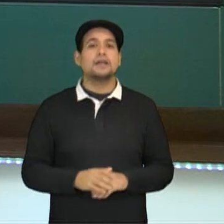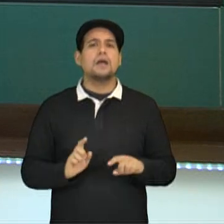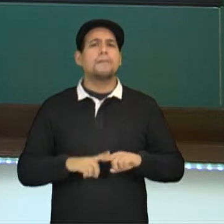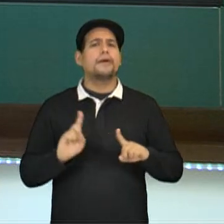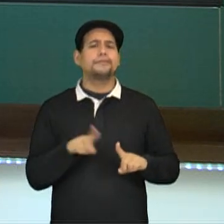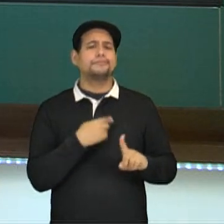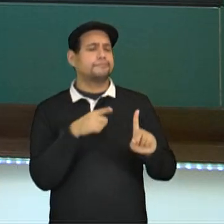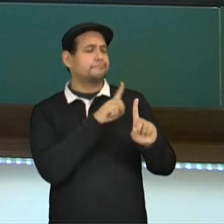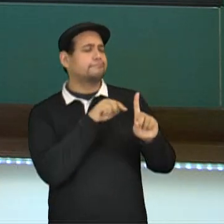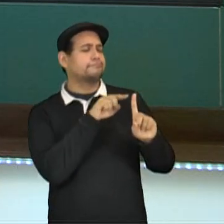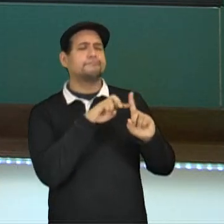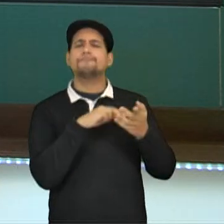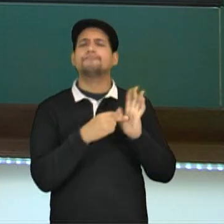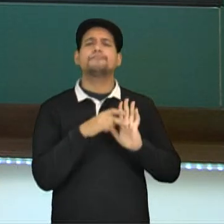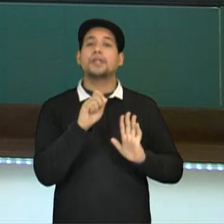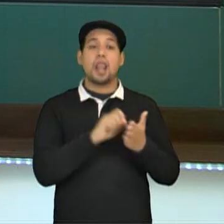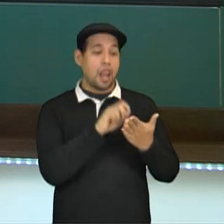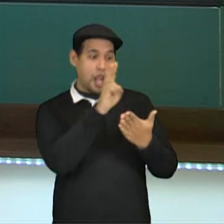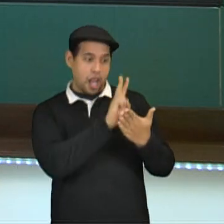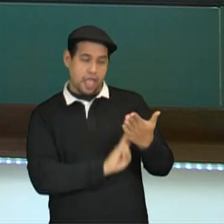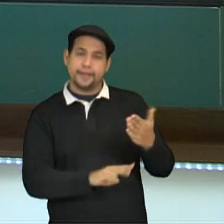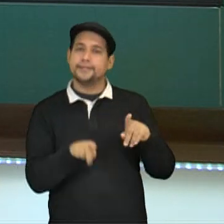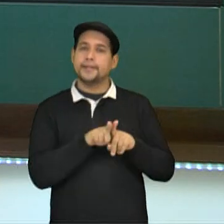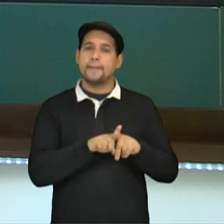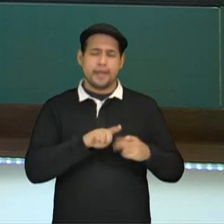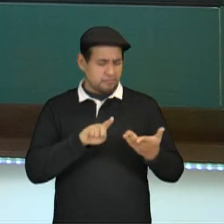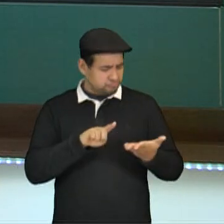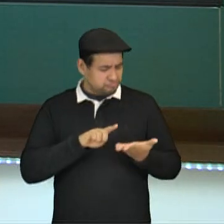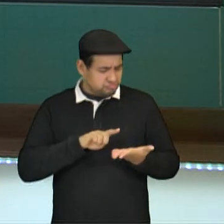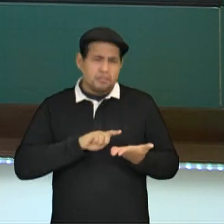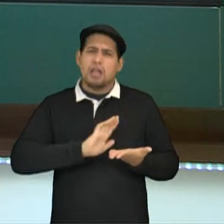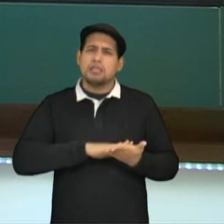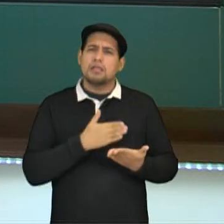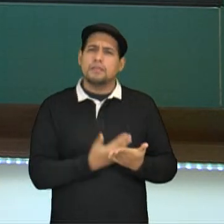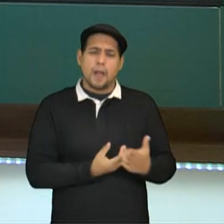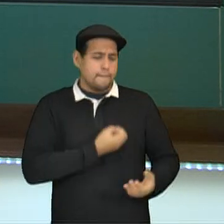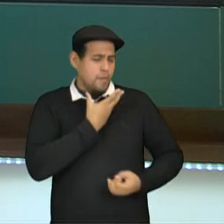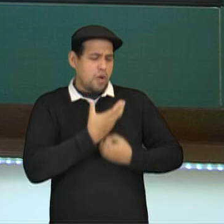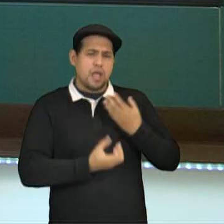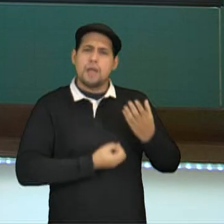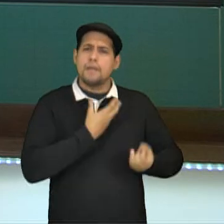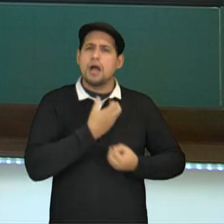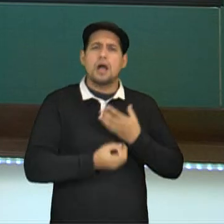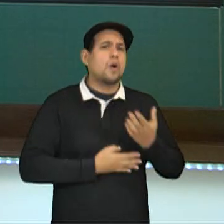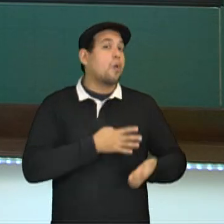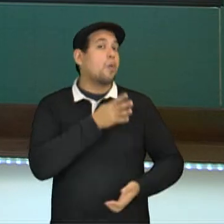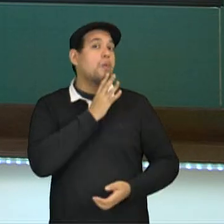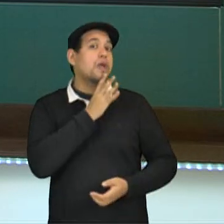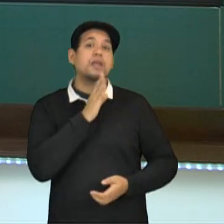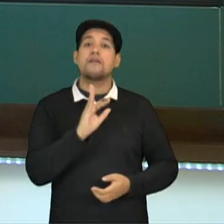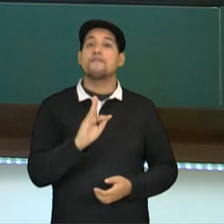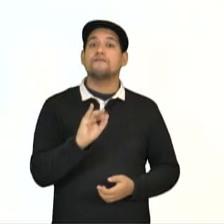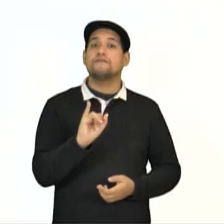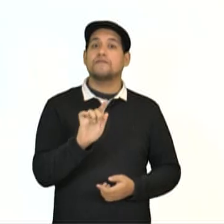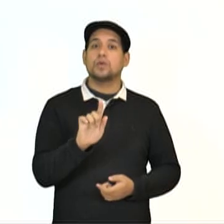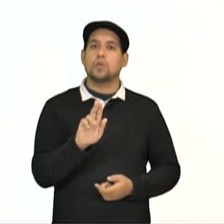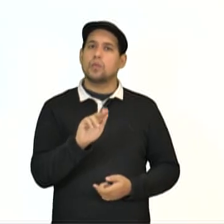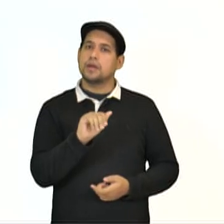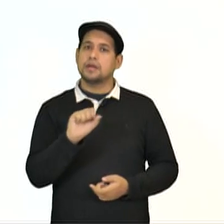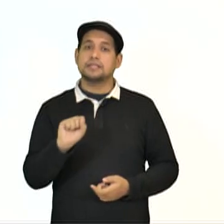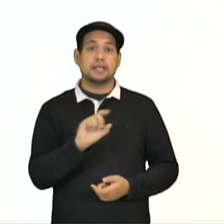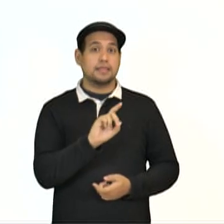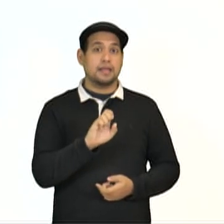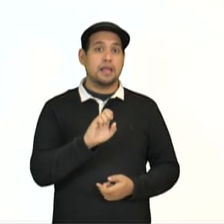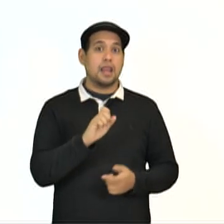nossos objetivos: ler e interpretar poemas, reconhecer as figuras de linguagem, reconhecer o efeito